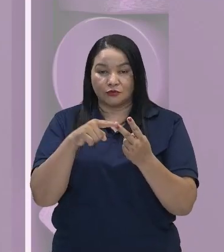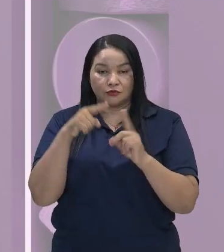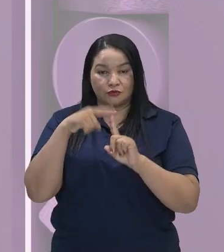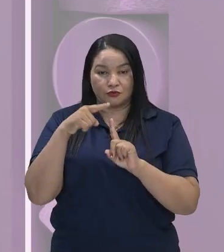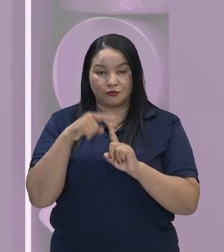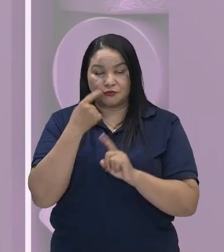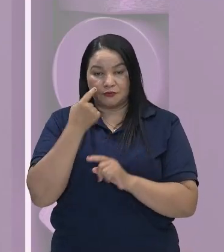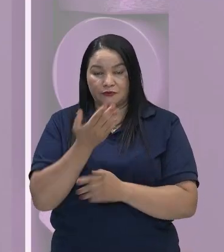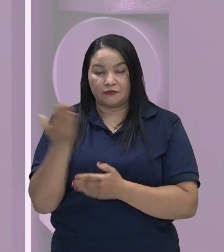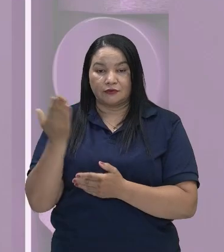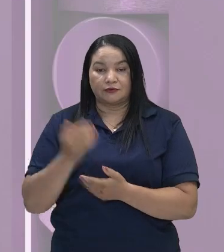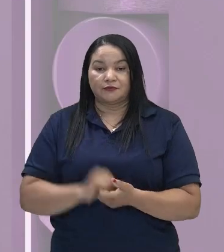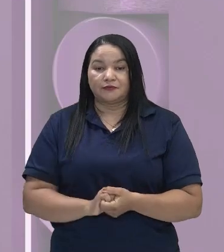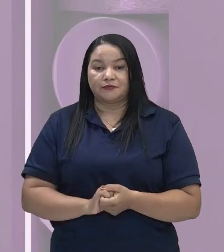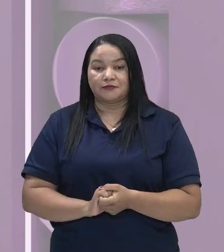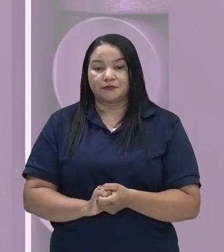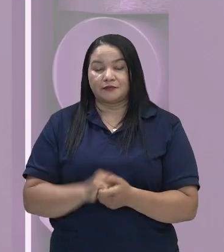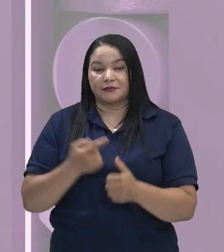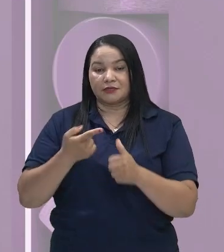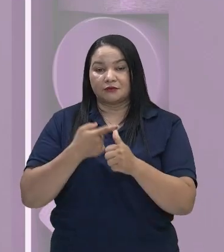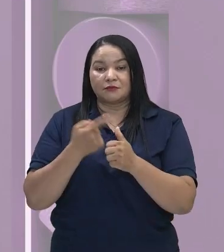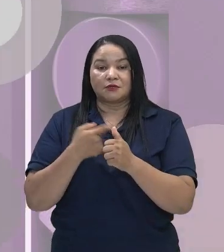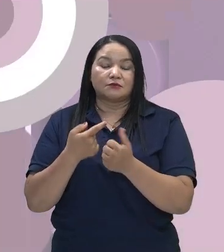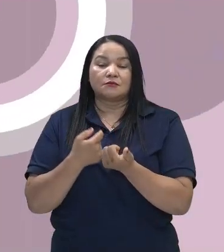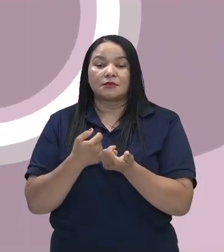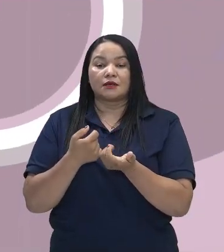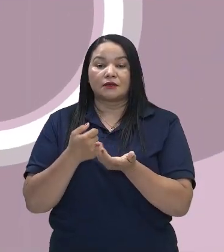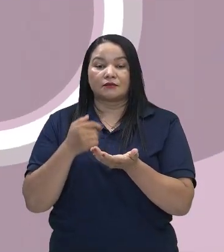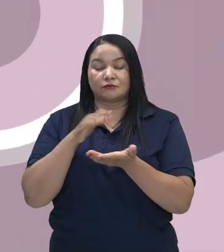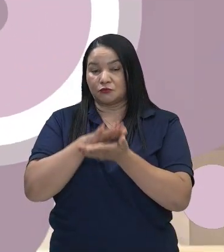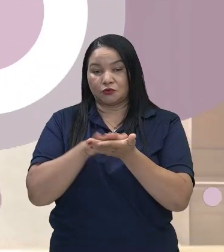lá então, pela demissão sem justa causa, acho que é isso.